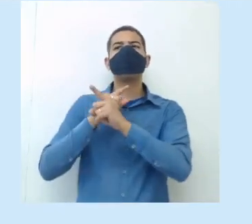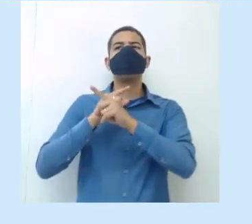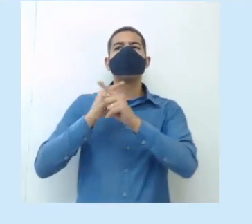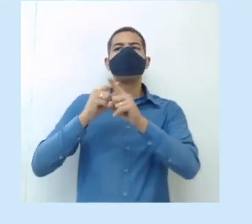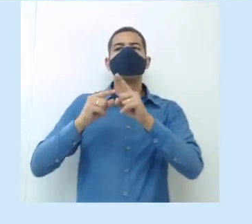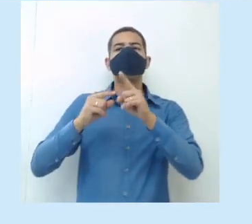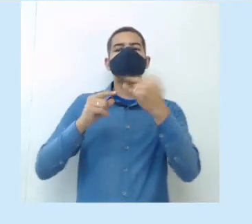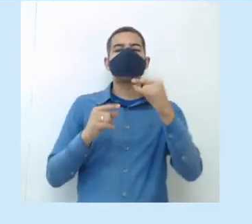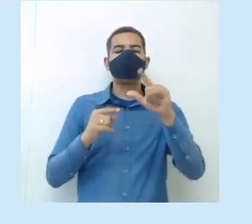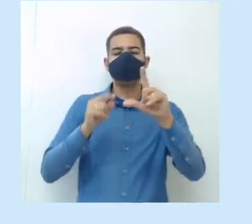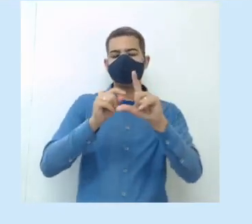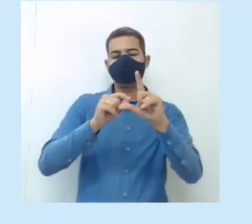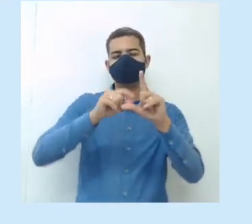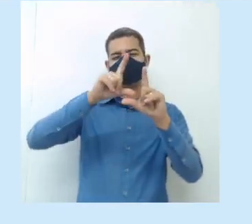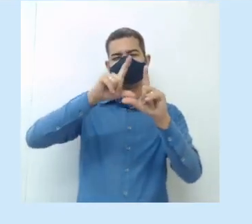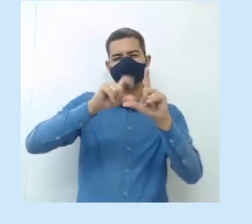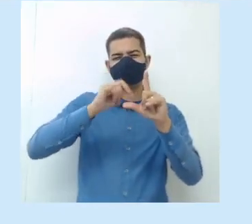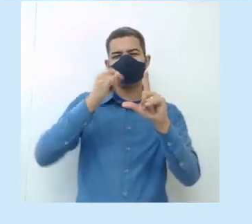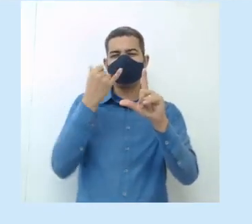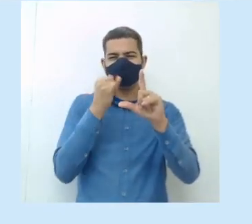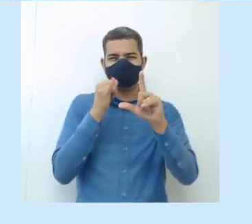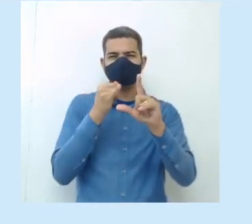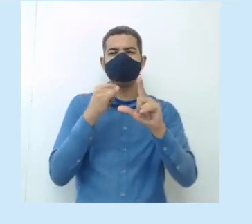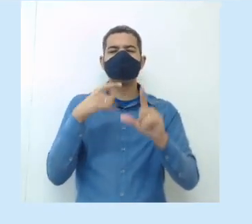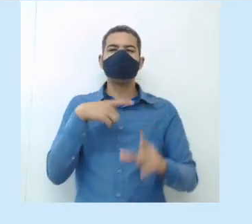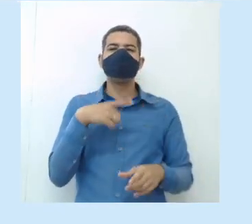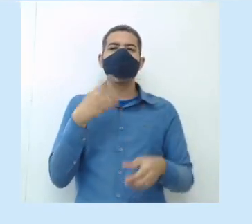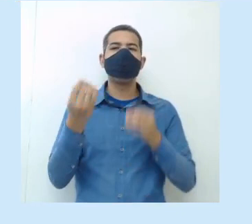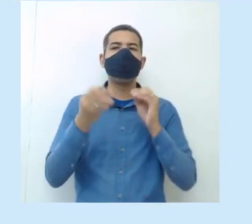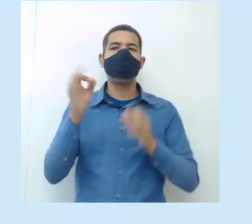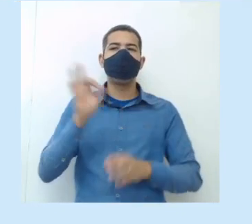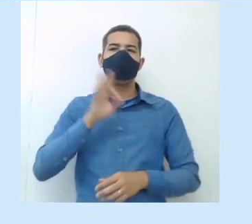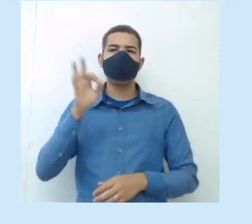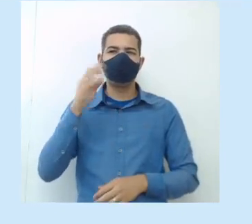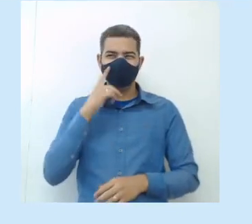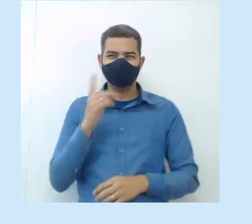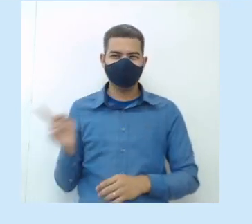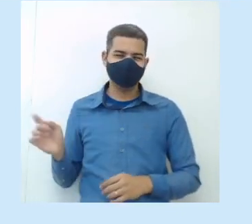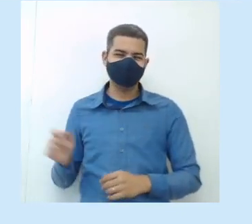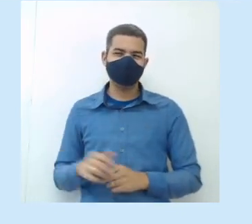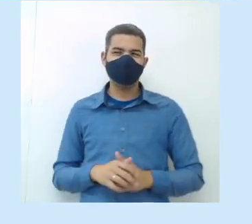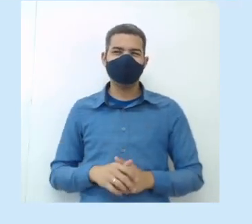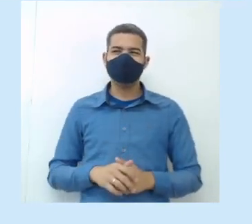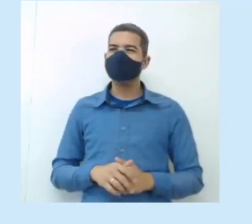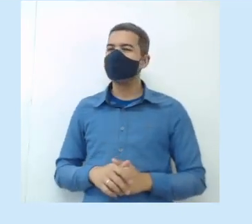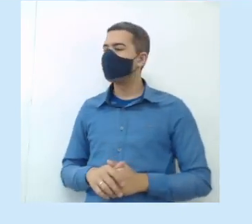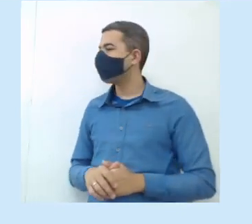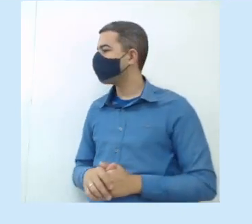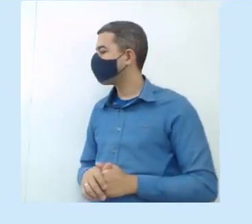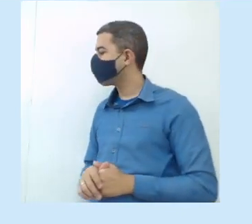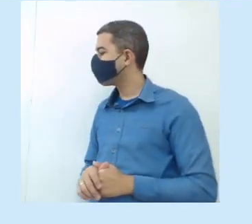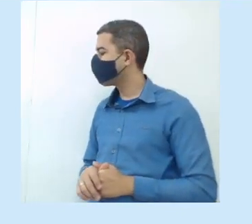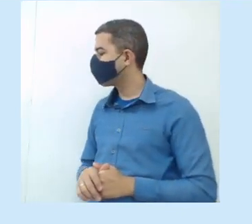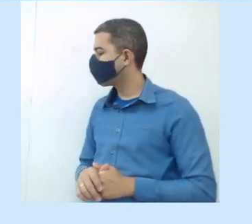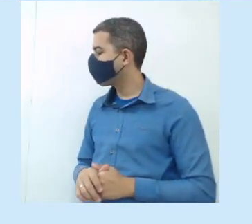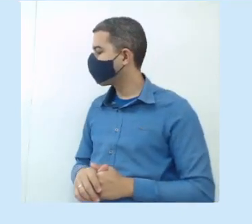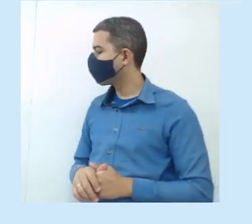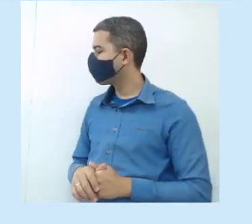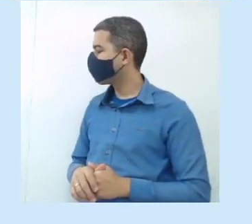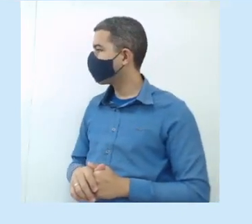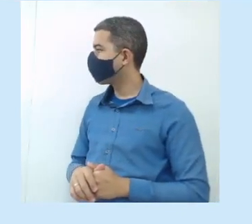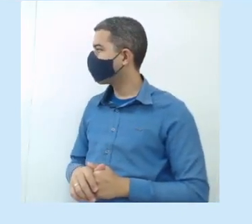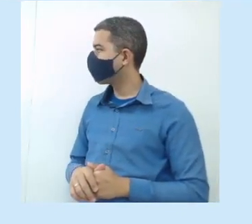celulares está representado por meio de fração. Vou te mostrar uma, ok? Nós temos um aí que foi dividido em 5 estágios.